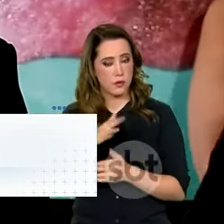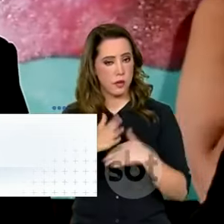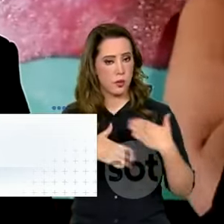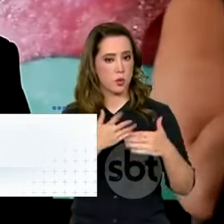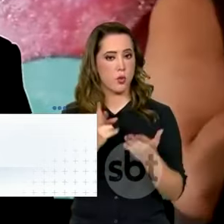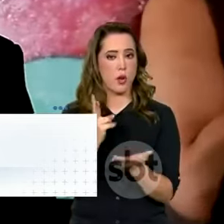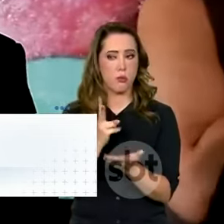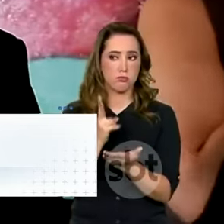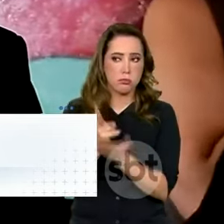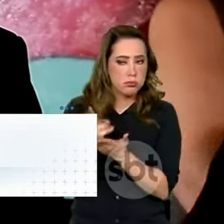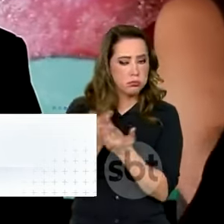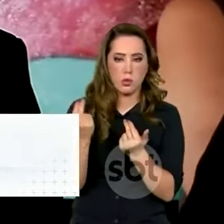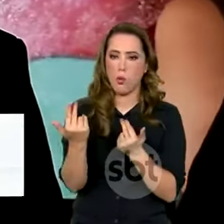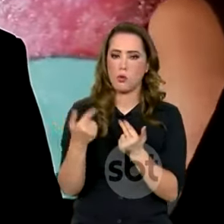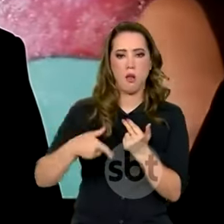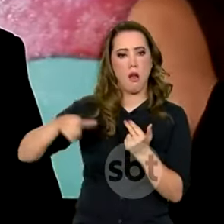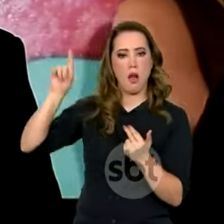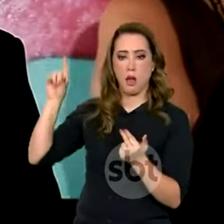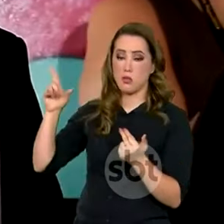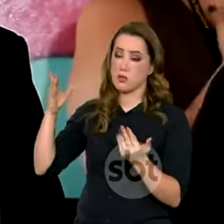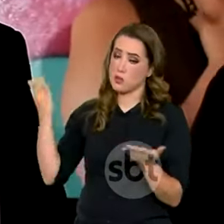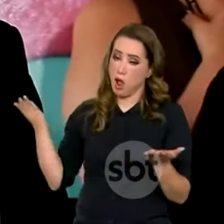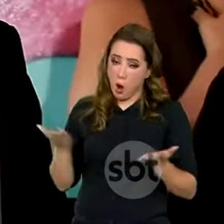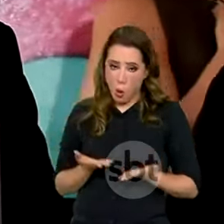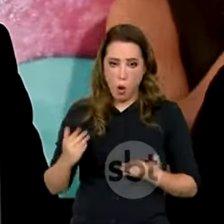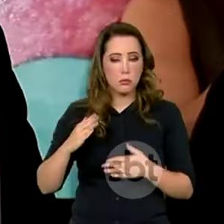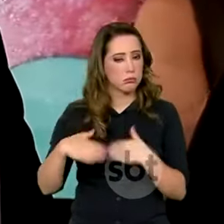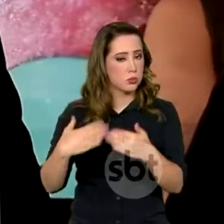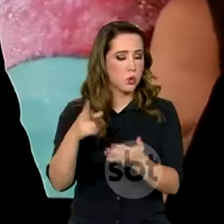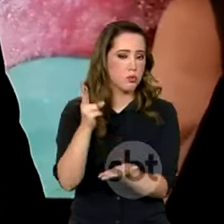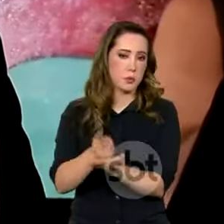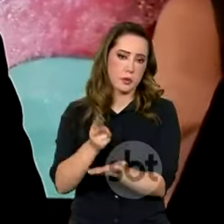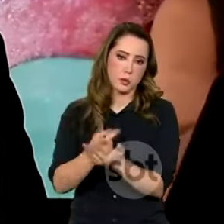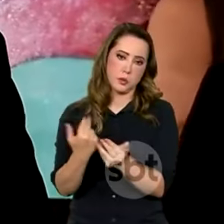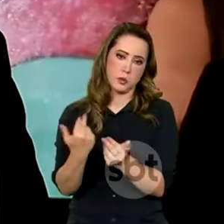forma que fizemos no passado com as votações importantes, haveremos de manter também agora nas votações futuras.